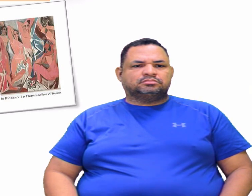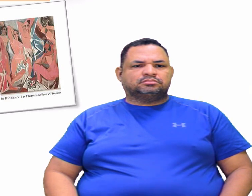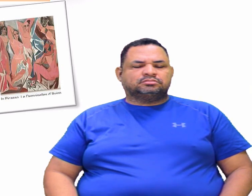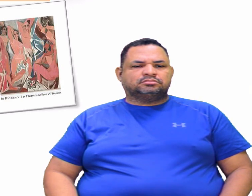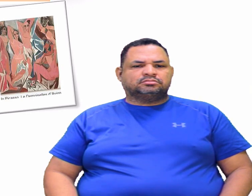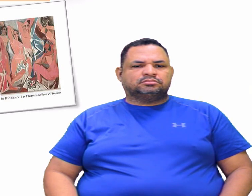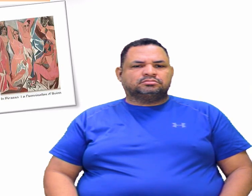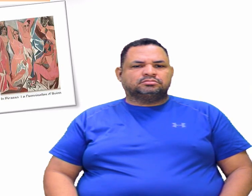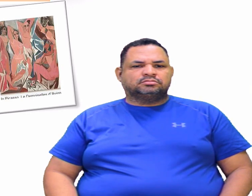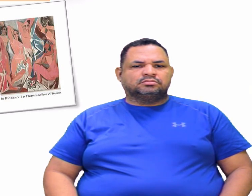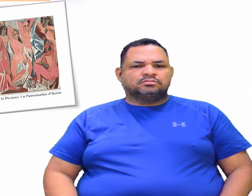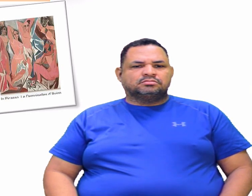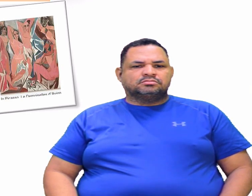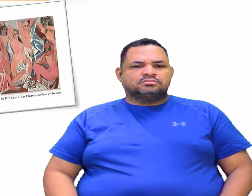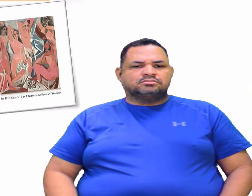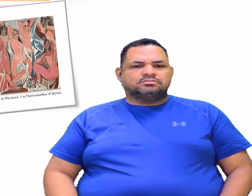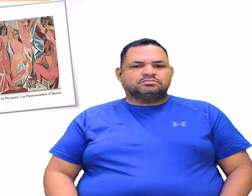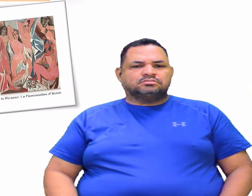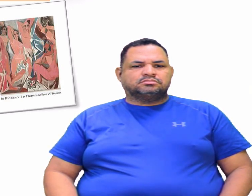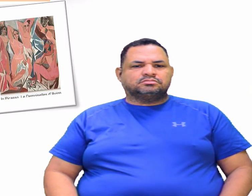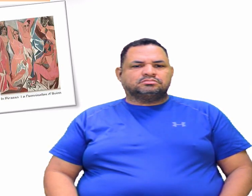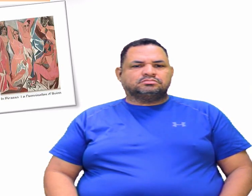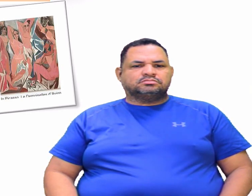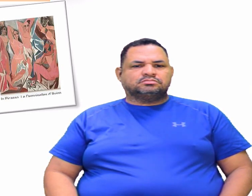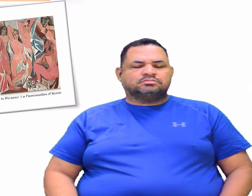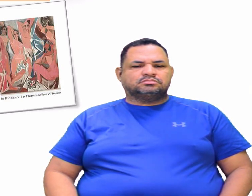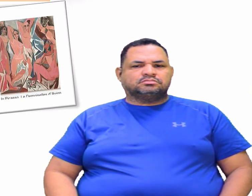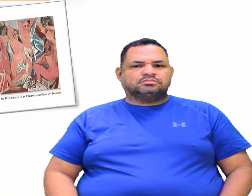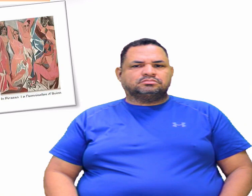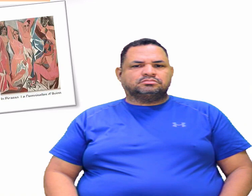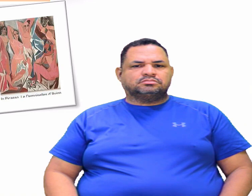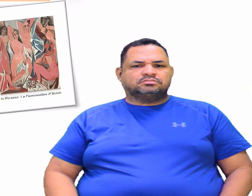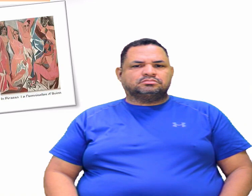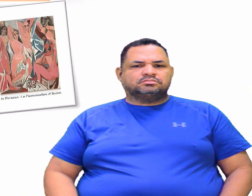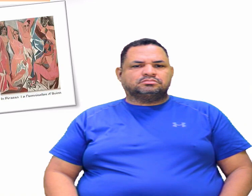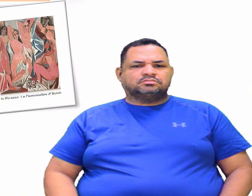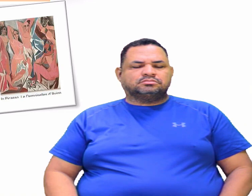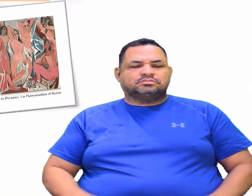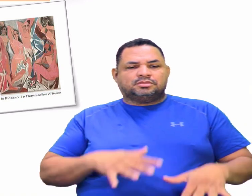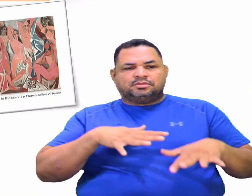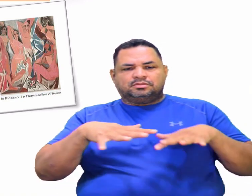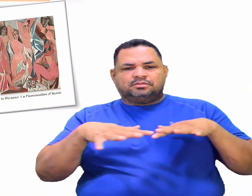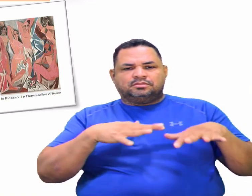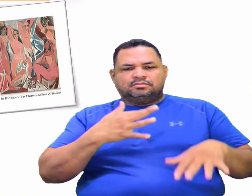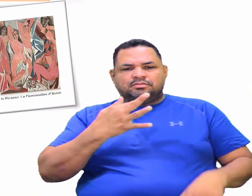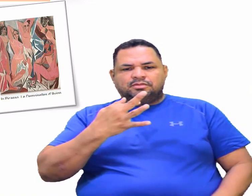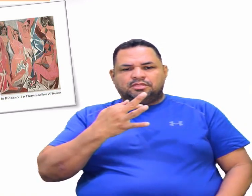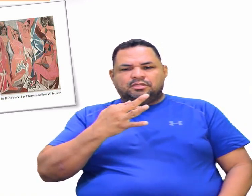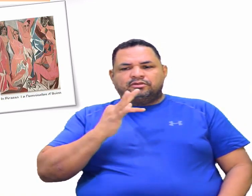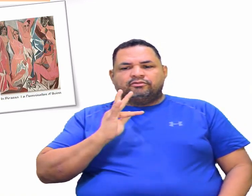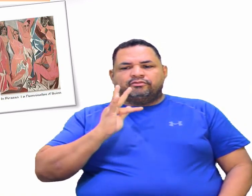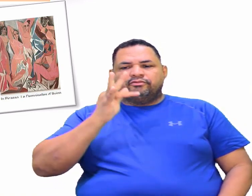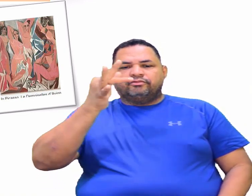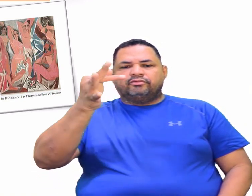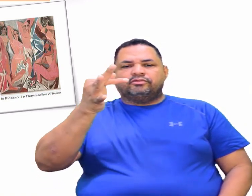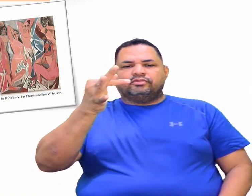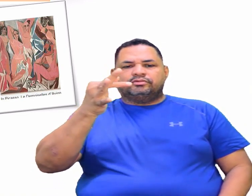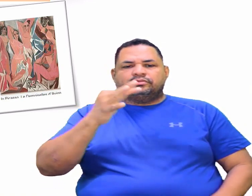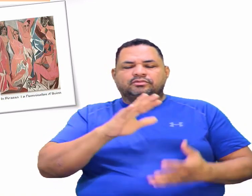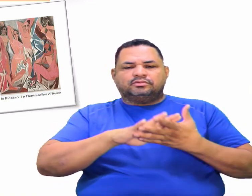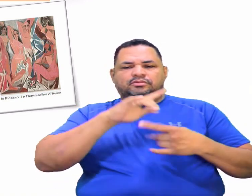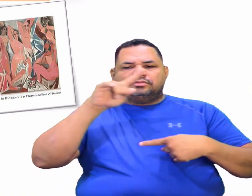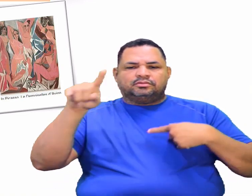aí né então aqui no caso desse movimento aqui o futurismo é uma filosofia